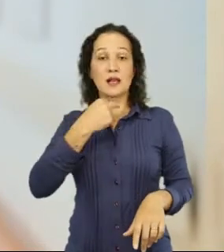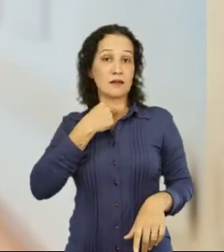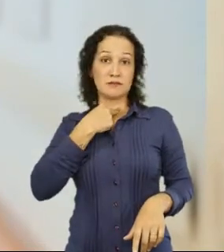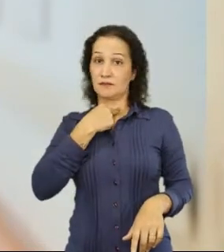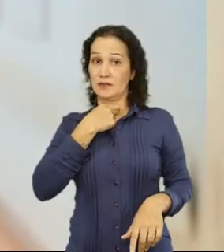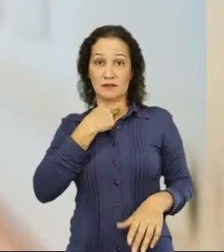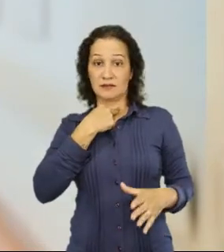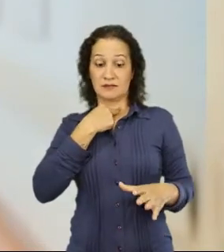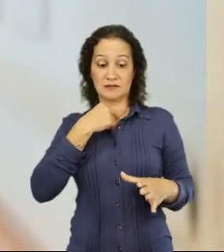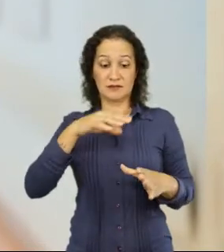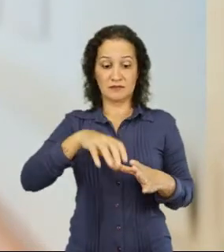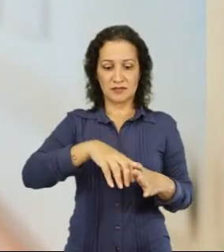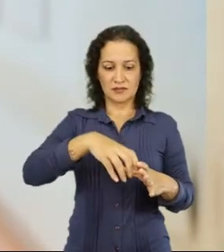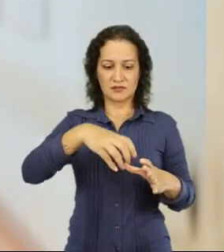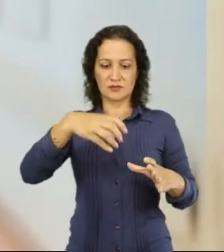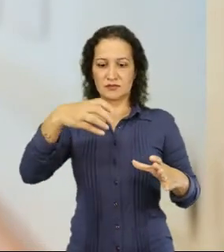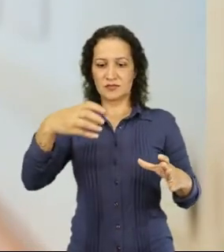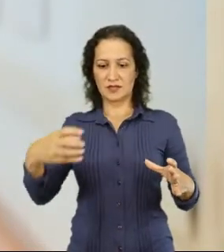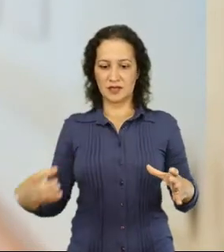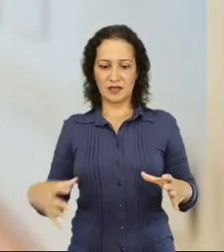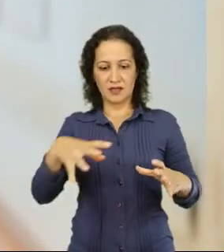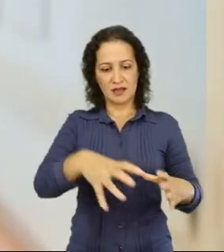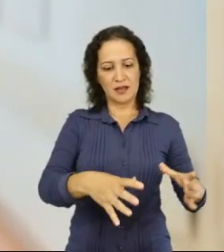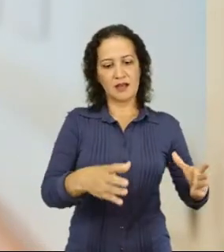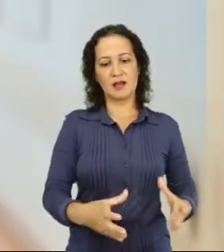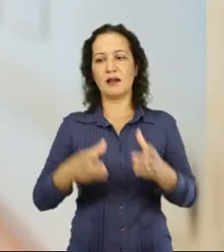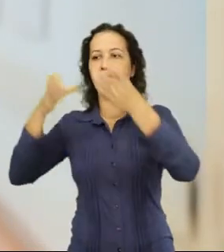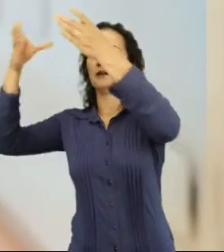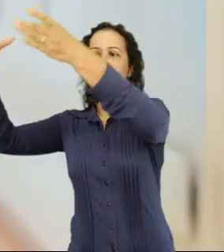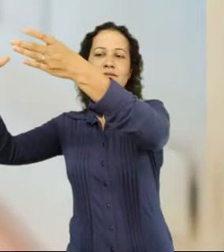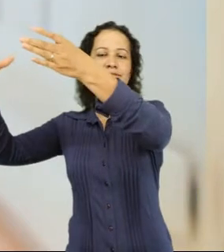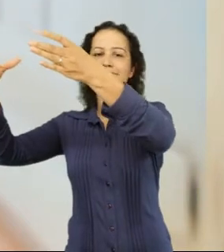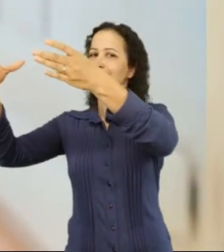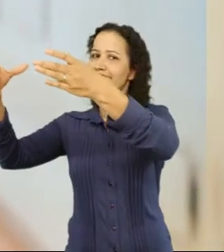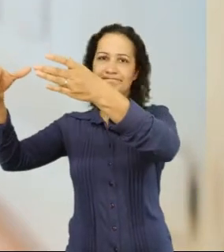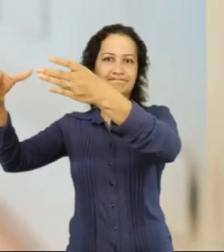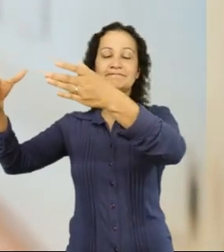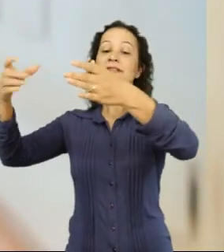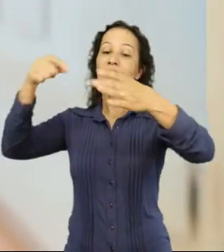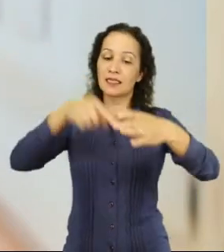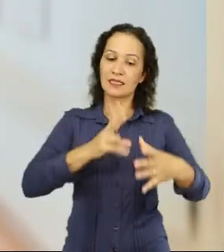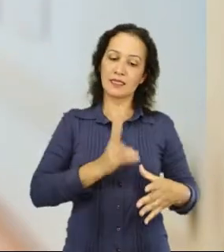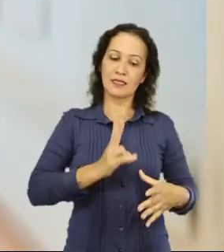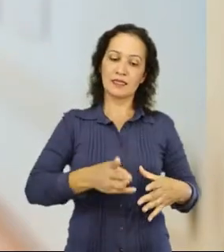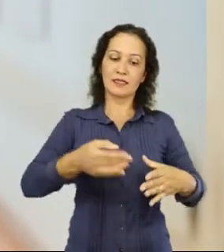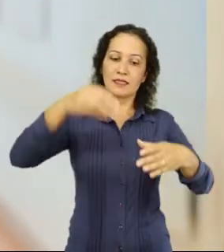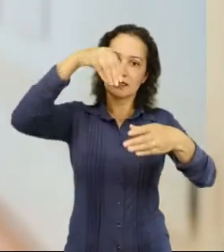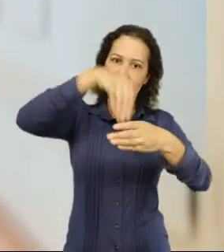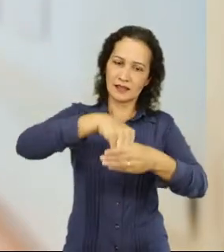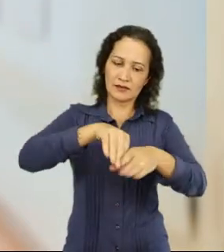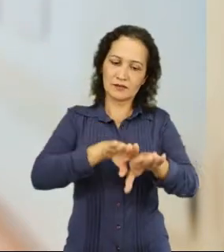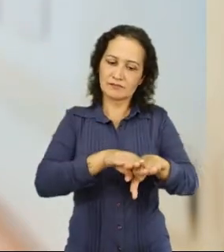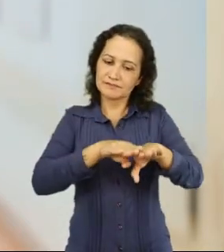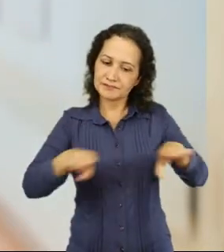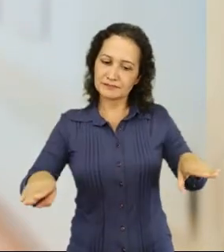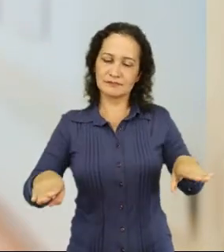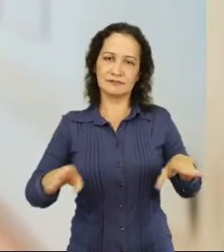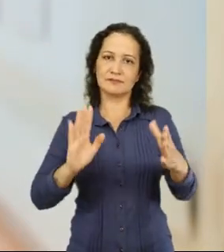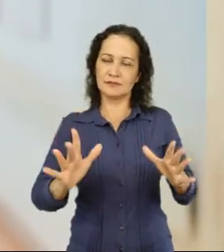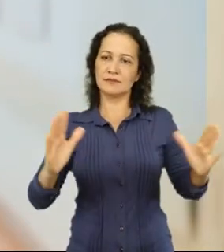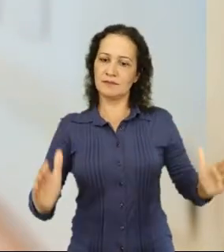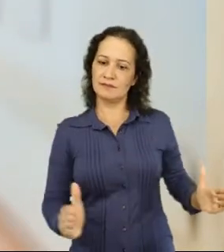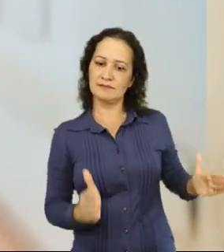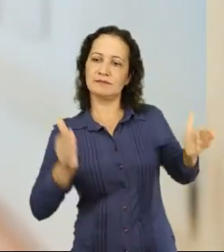retirará esses imunobiológicos do acondicionamento da caixa térmica e entregará em mãos, literalmente fora da caixa,